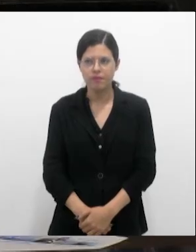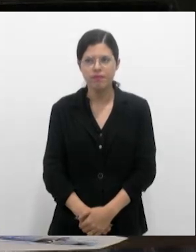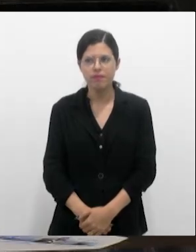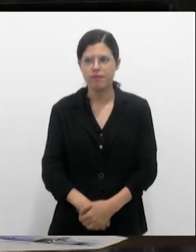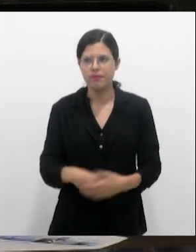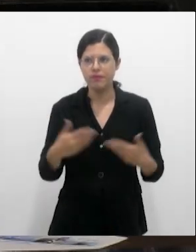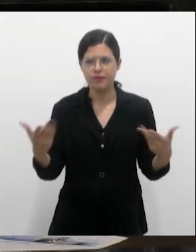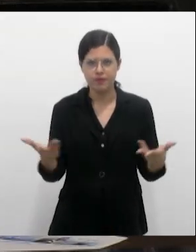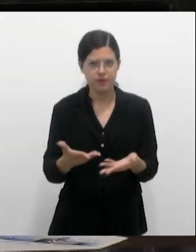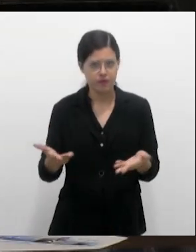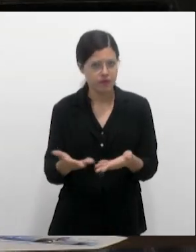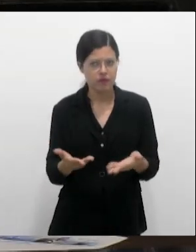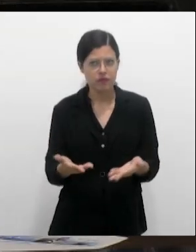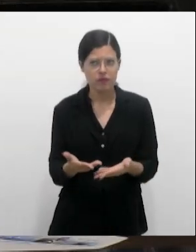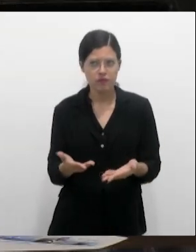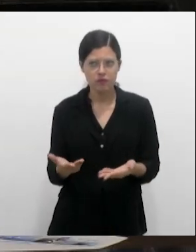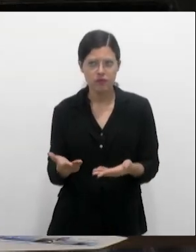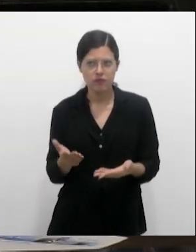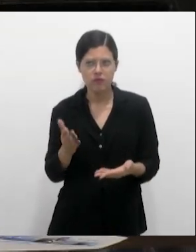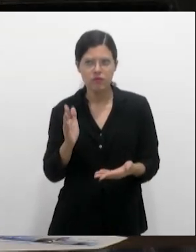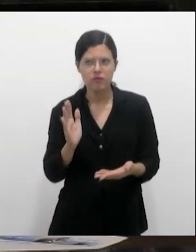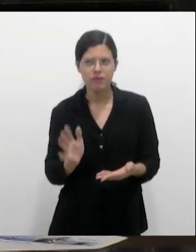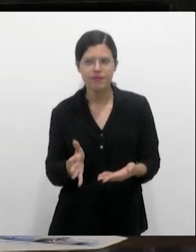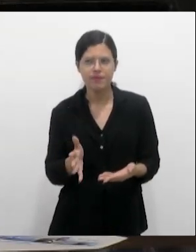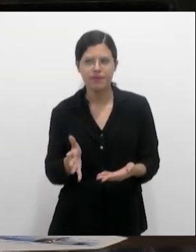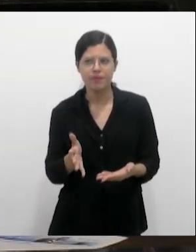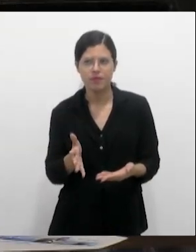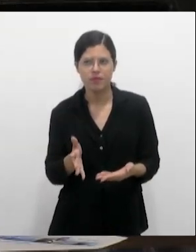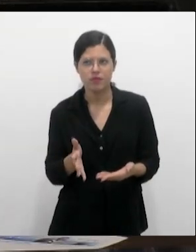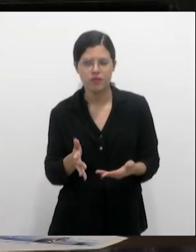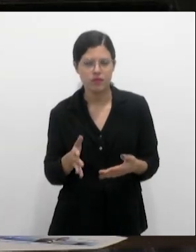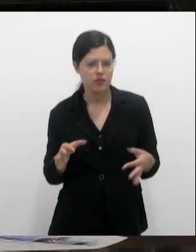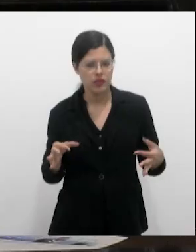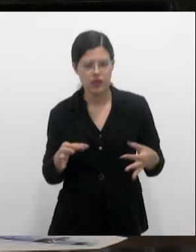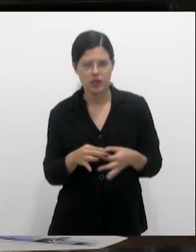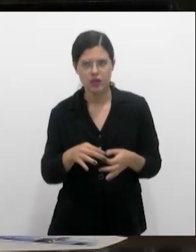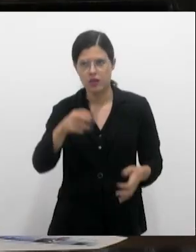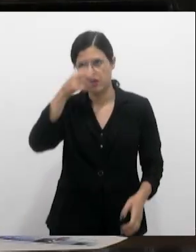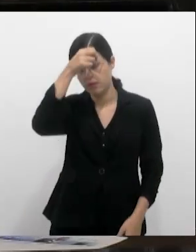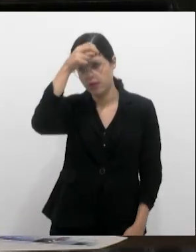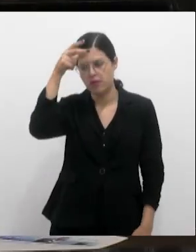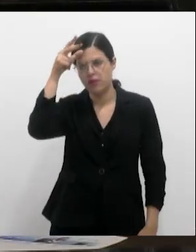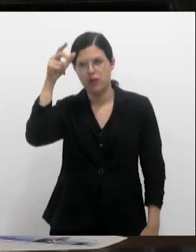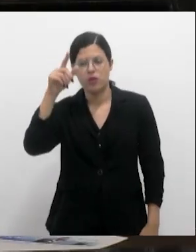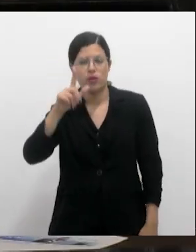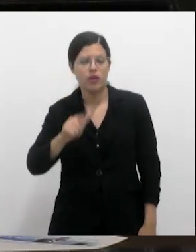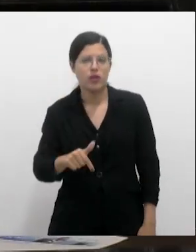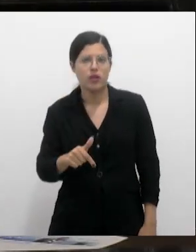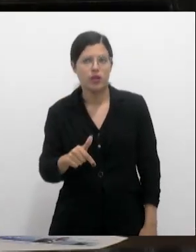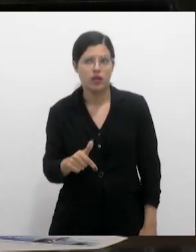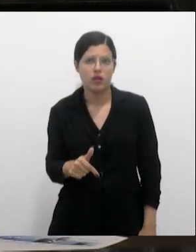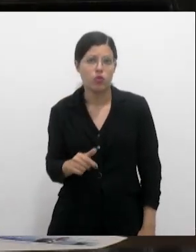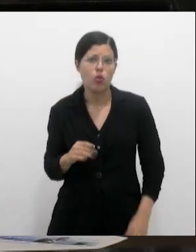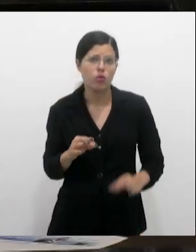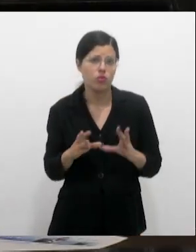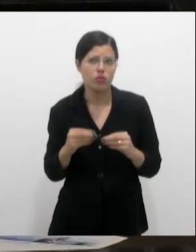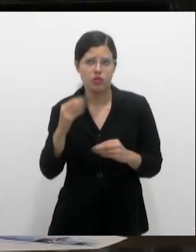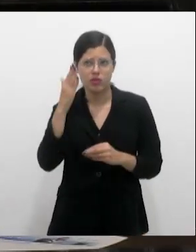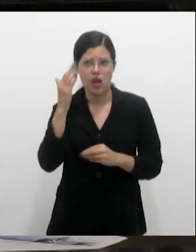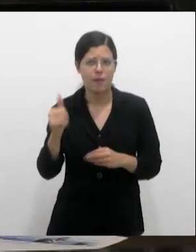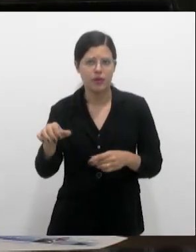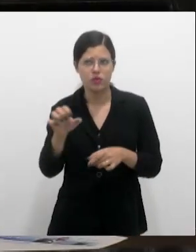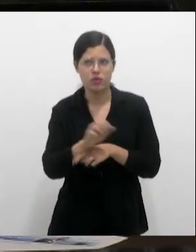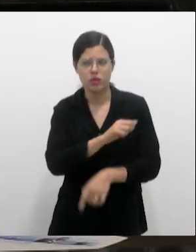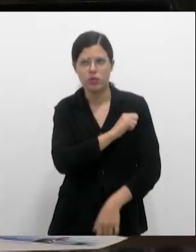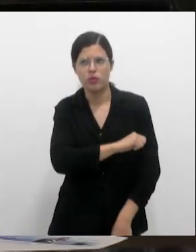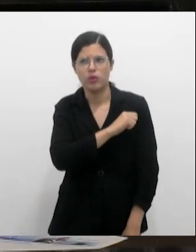agora, já apaniguado dessa prefeitura, que é reconhecidamente no estado do Rio e